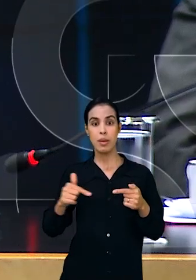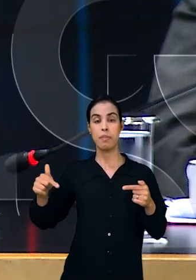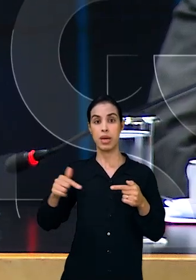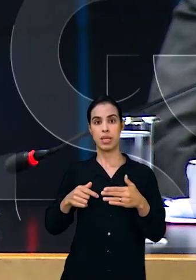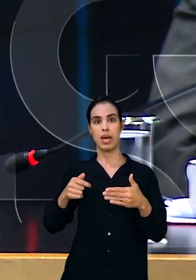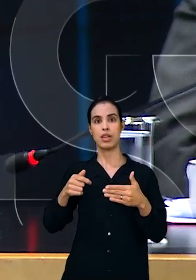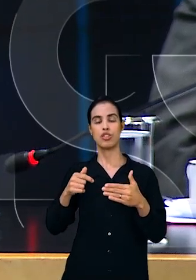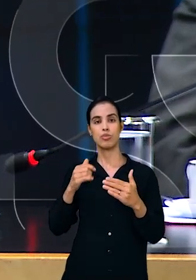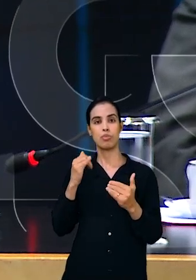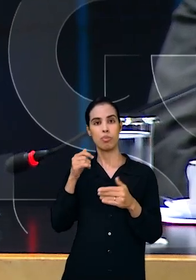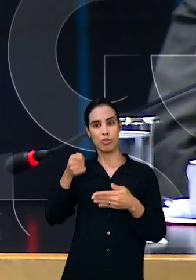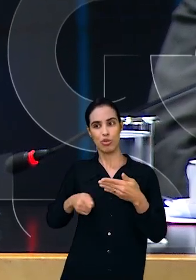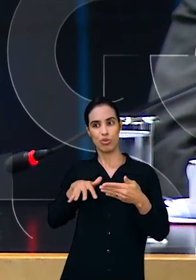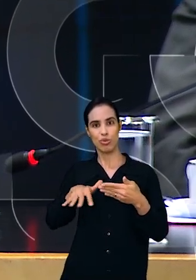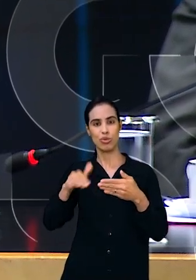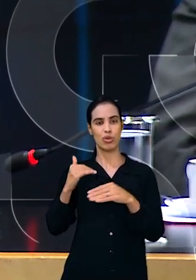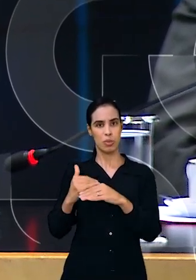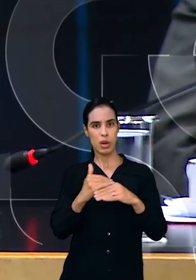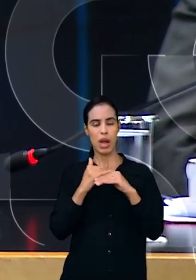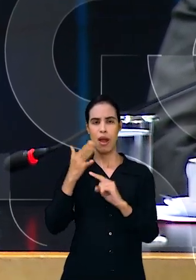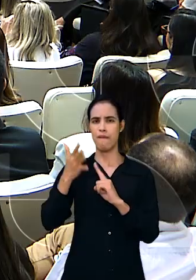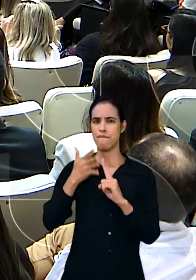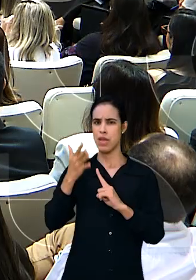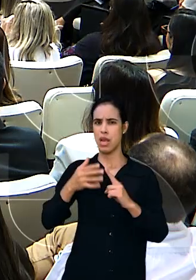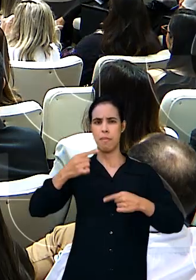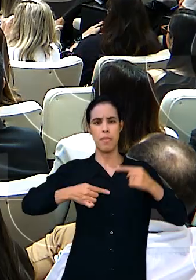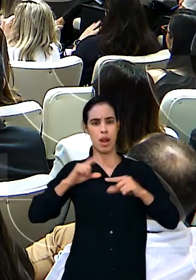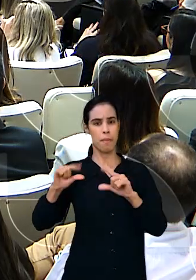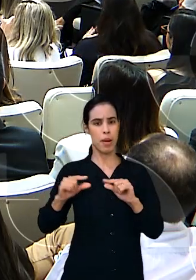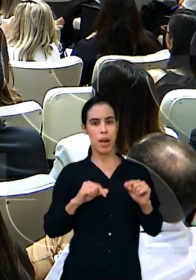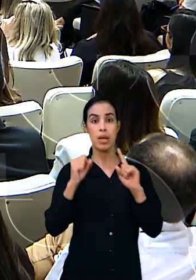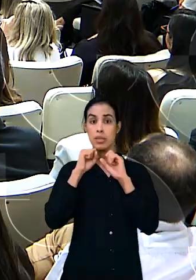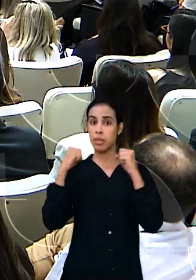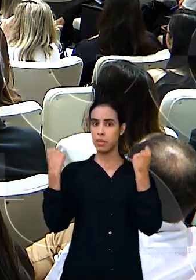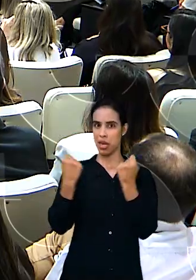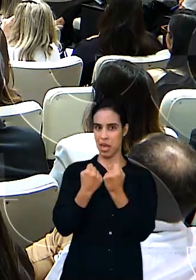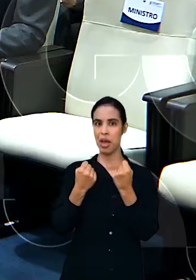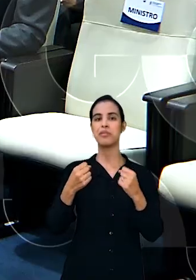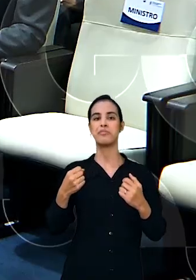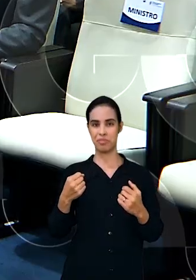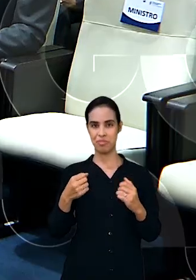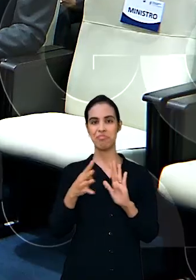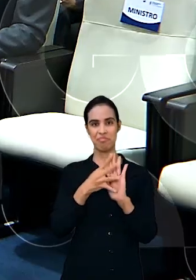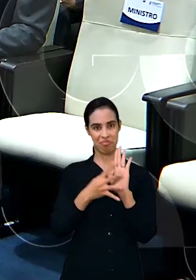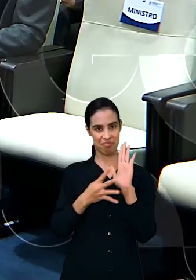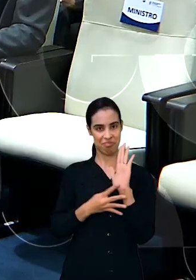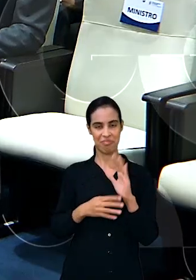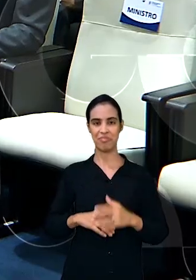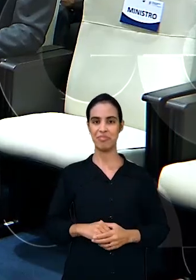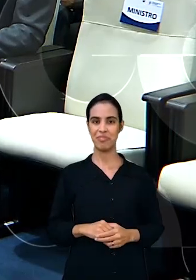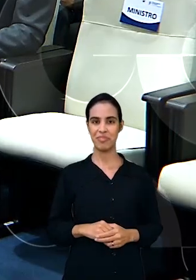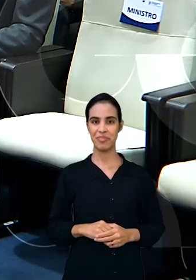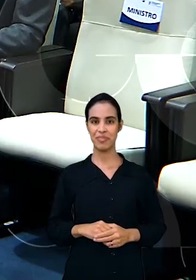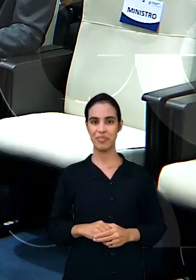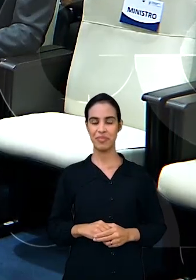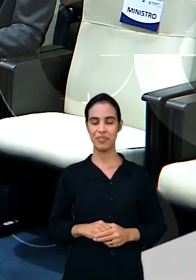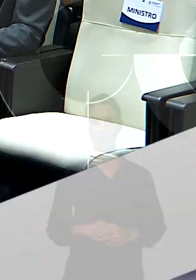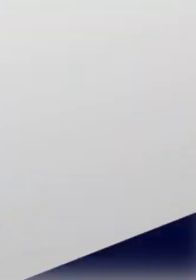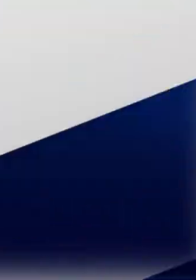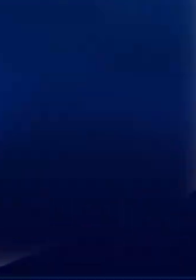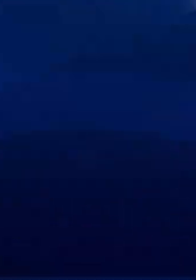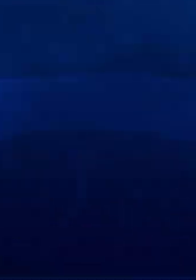a Semana Nacional dos Precedentes Trabalhistas. Palestras, debates e seminário fizeram parte da programação.